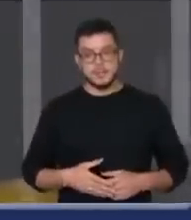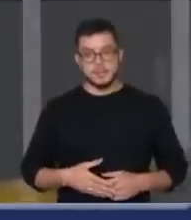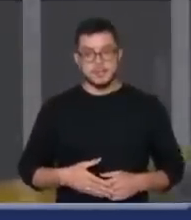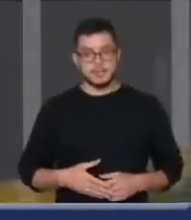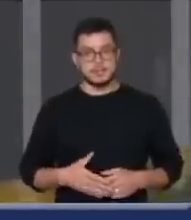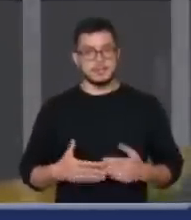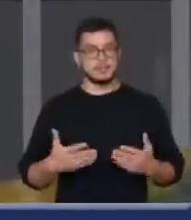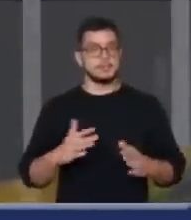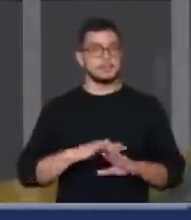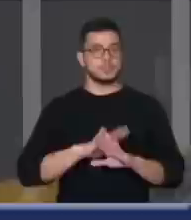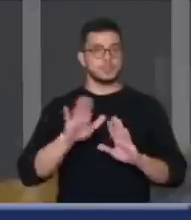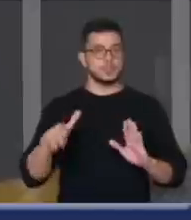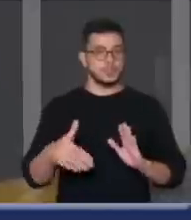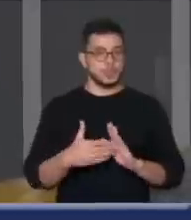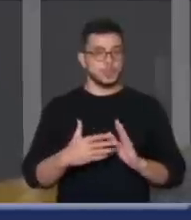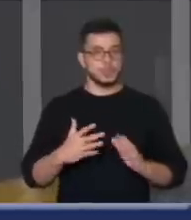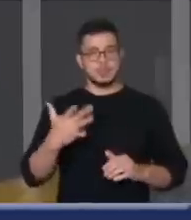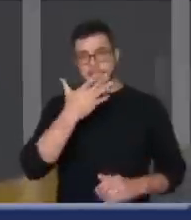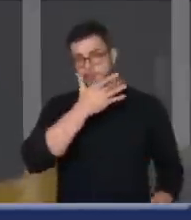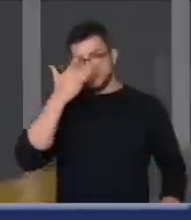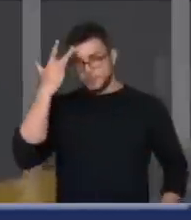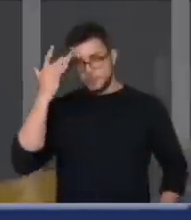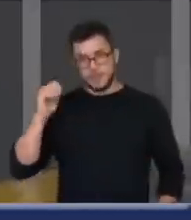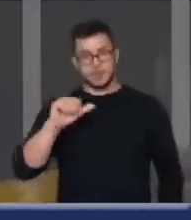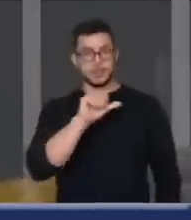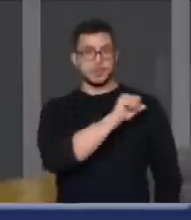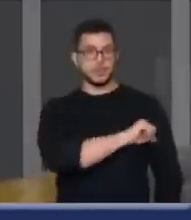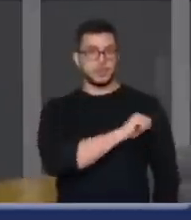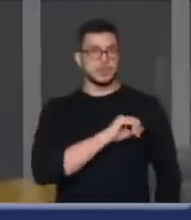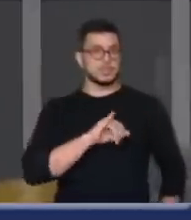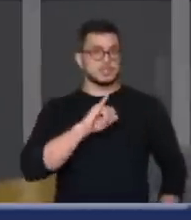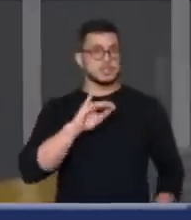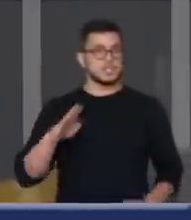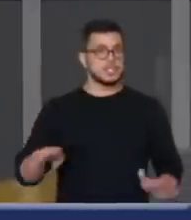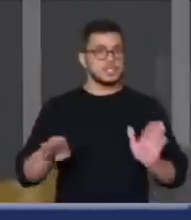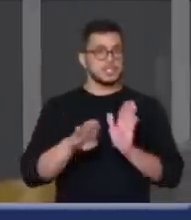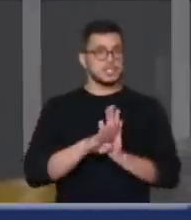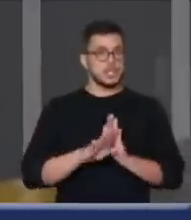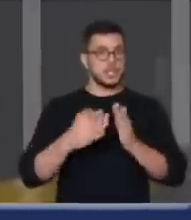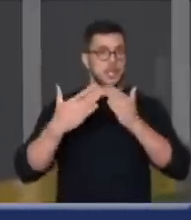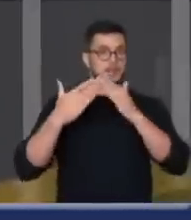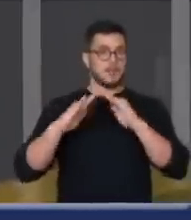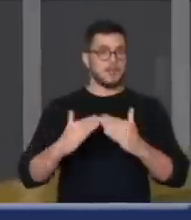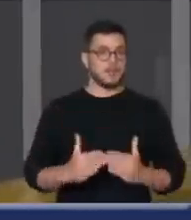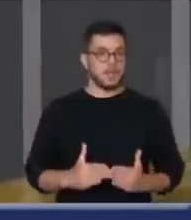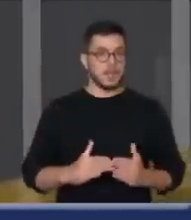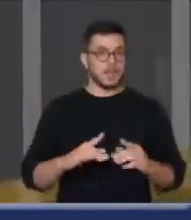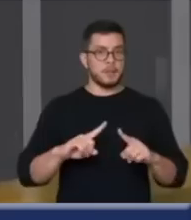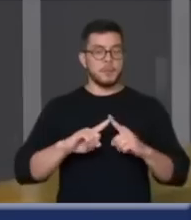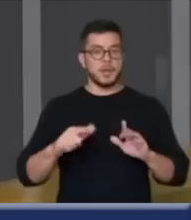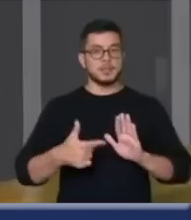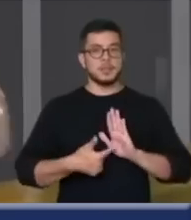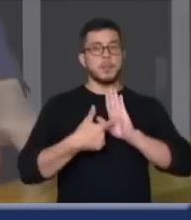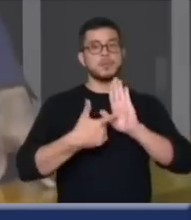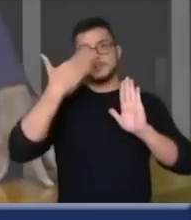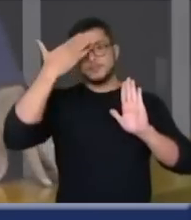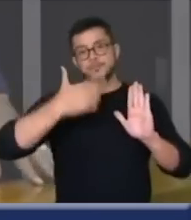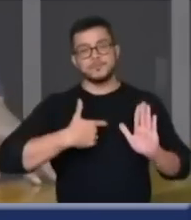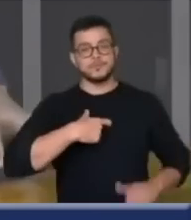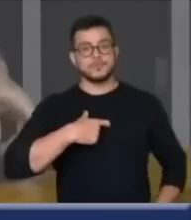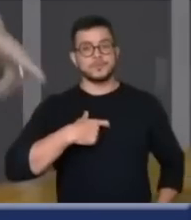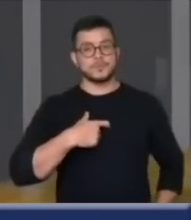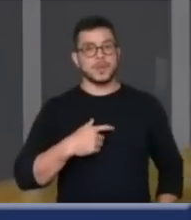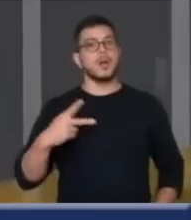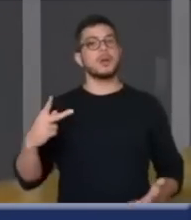Janeiro sabem que você chegar sem se identificar numa comunidade, você é recebido a bala. Ele chegou